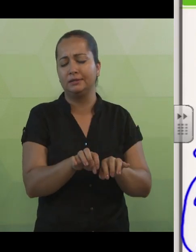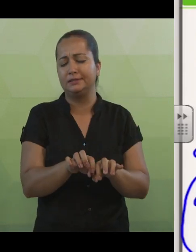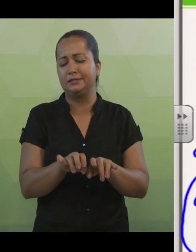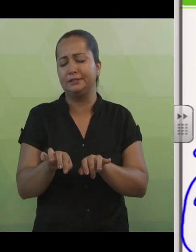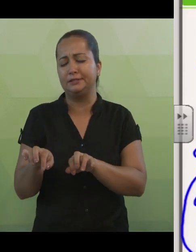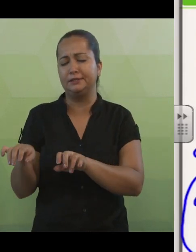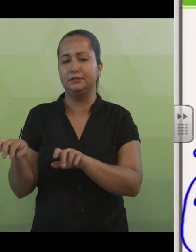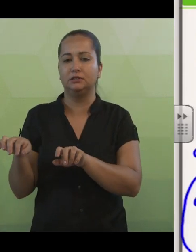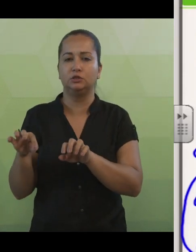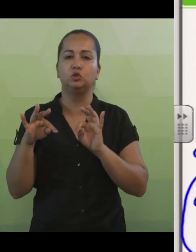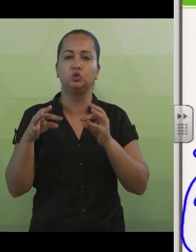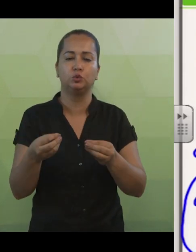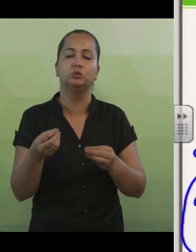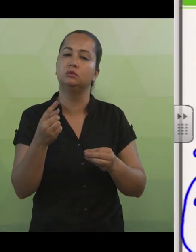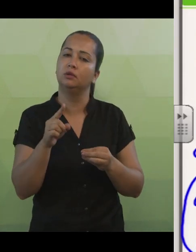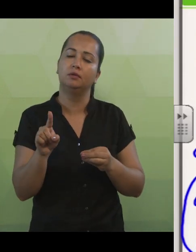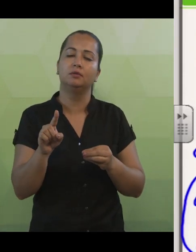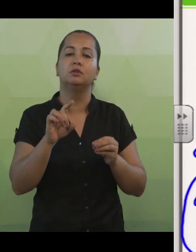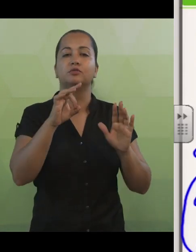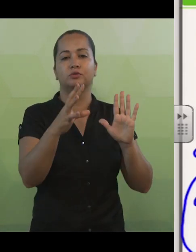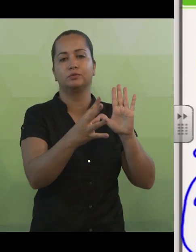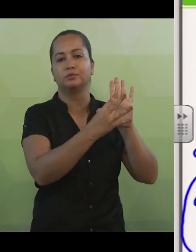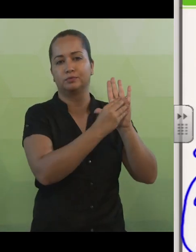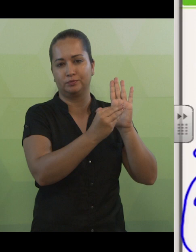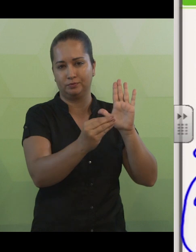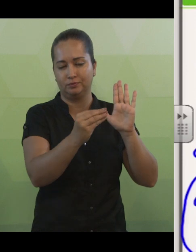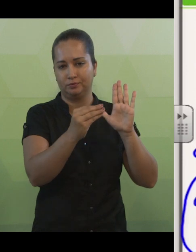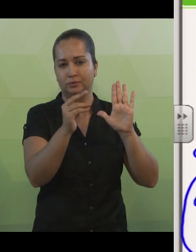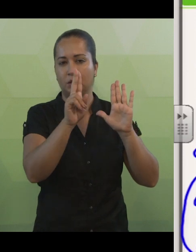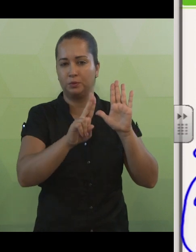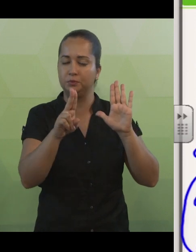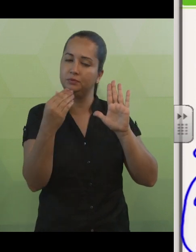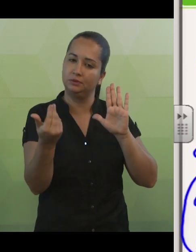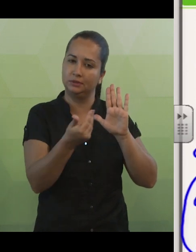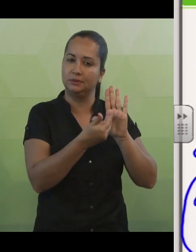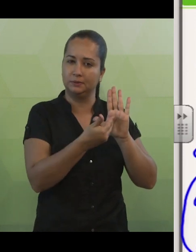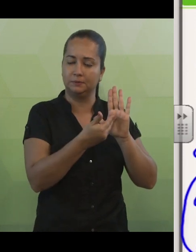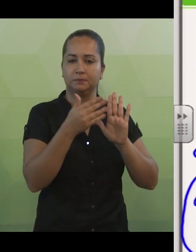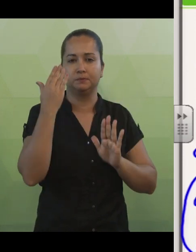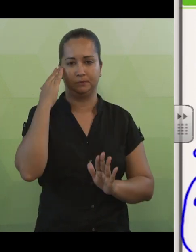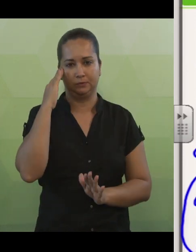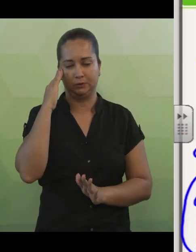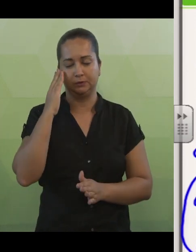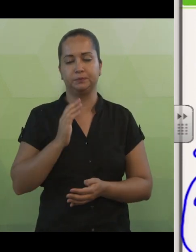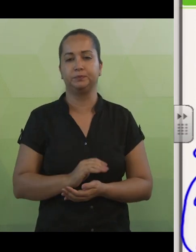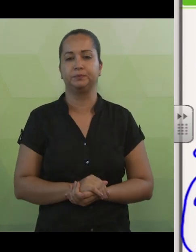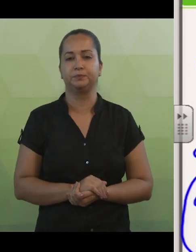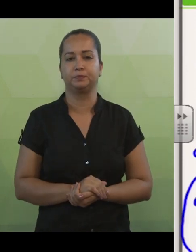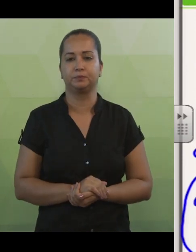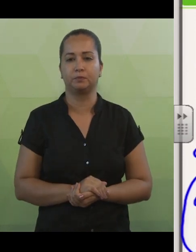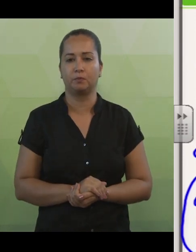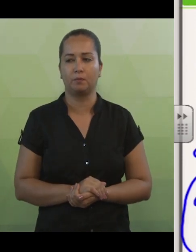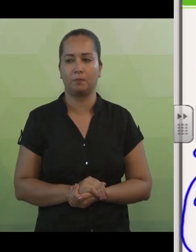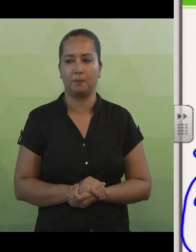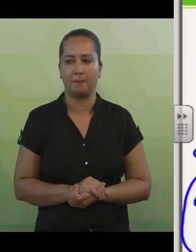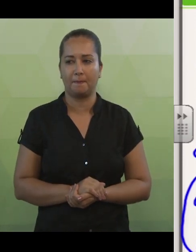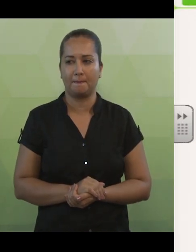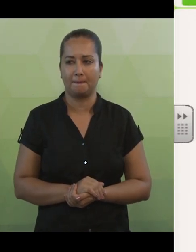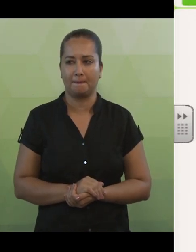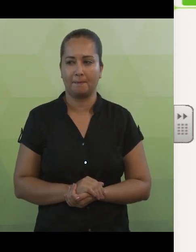digitar a consulta todinha de novo, a gente utiliza uma view, ok? Então, esse é o conceito de views, pessoal.